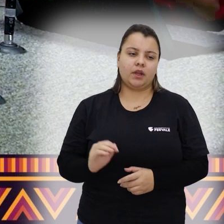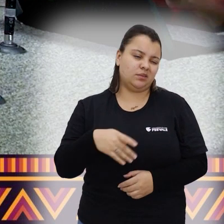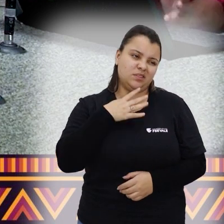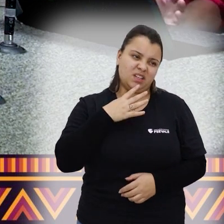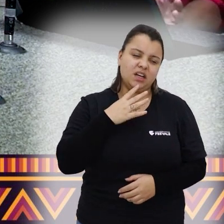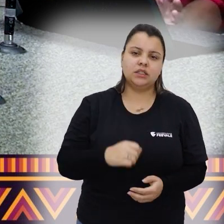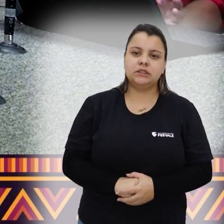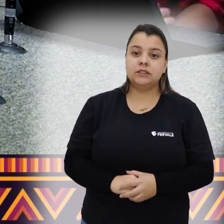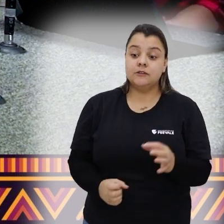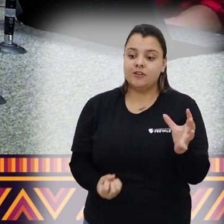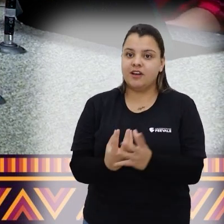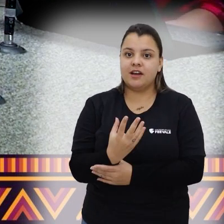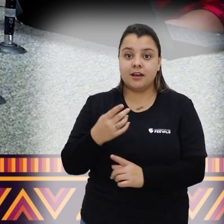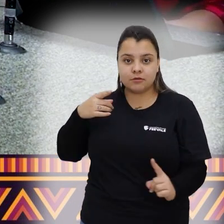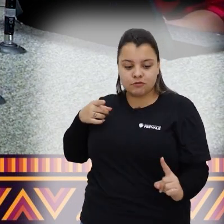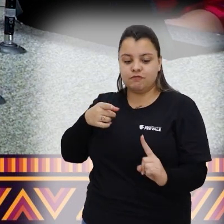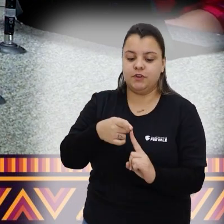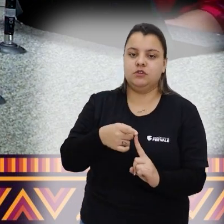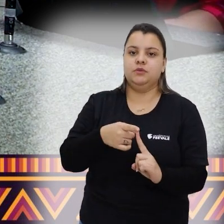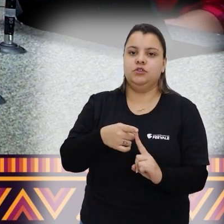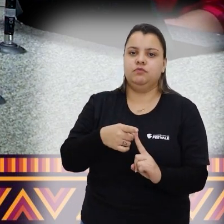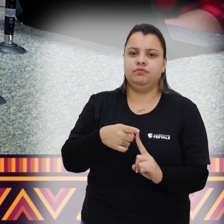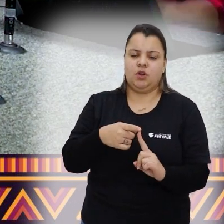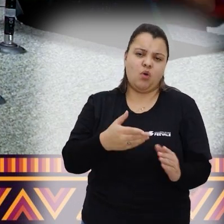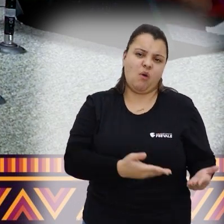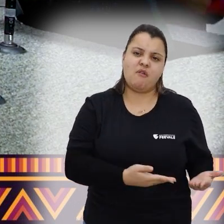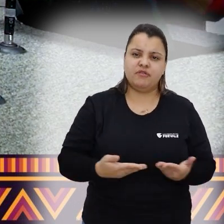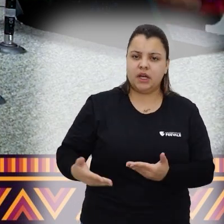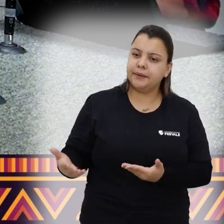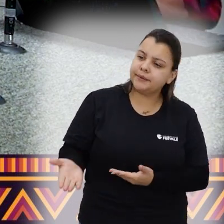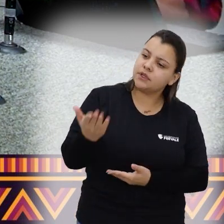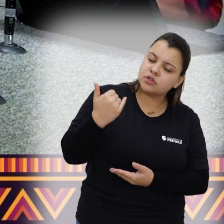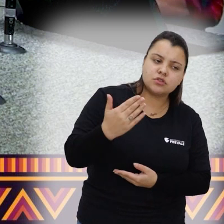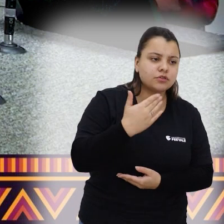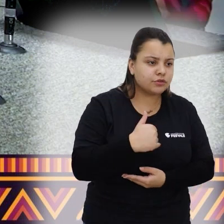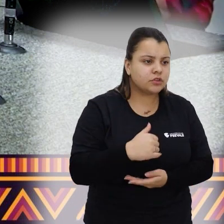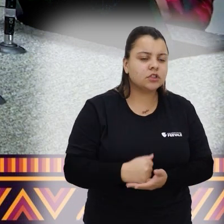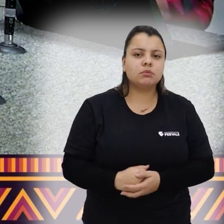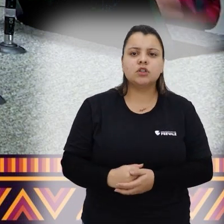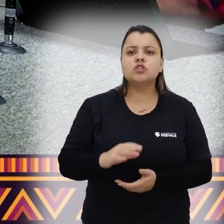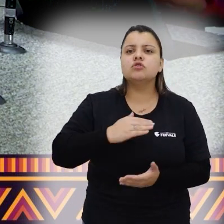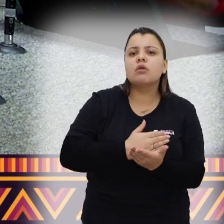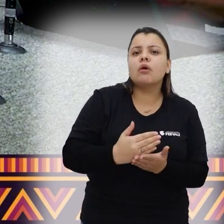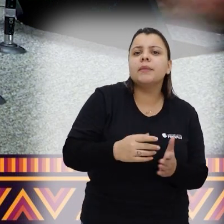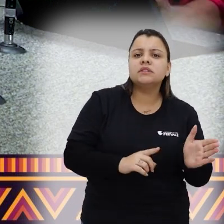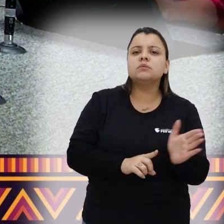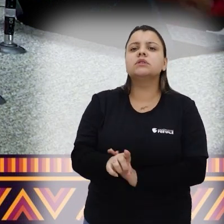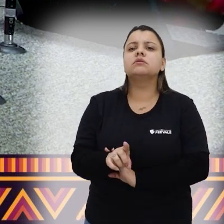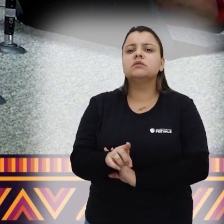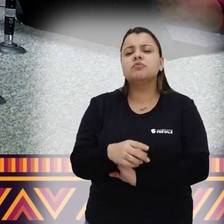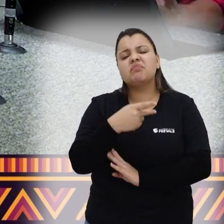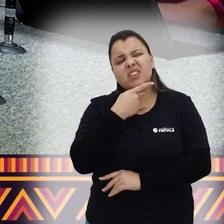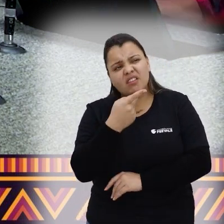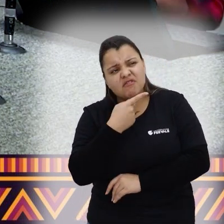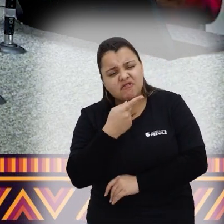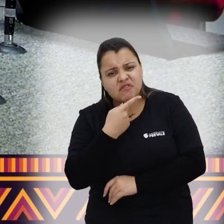foi criado com esse propósito, né? E todo convidado que a gente traz aqui, Benhur, a gente começa perguntando para ele assim, conta um pouquinho de